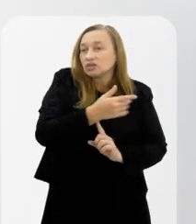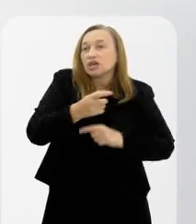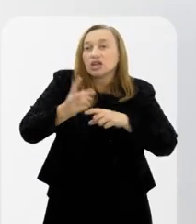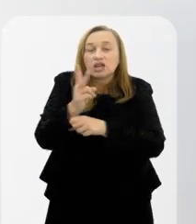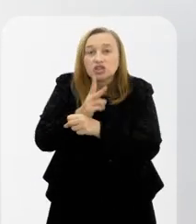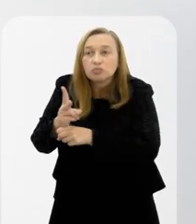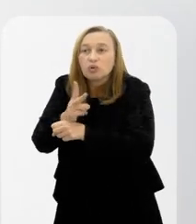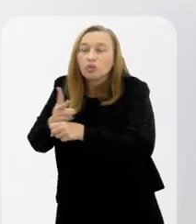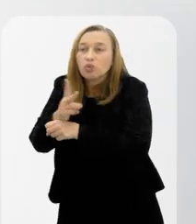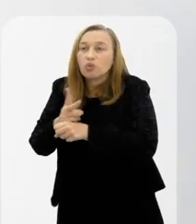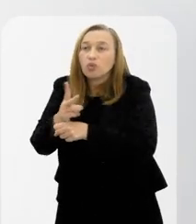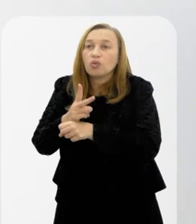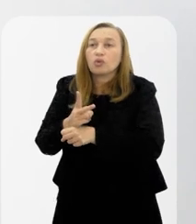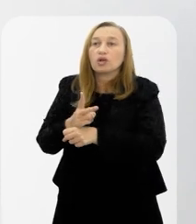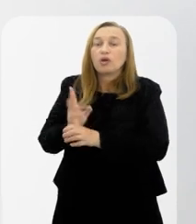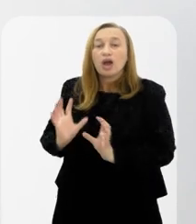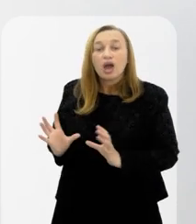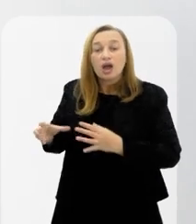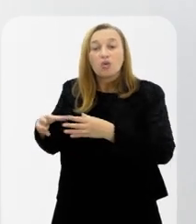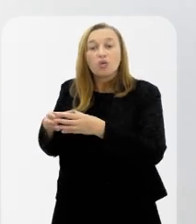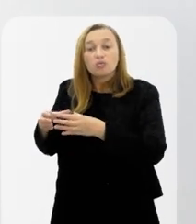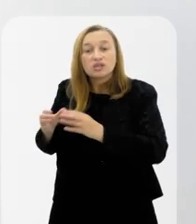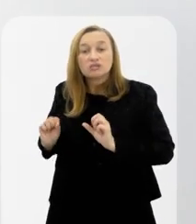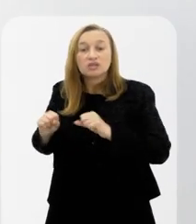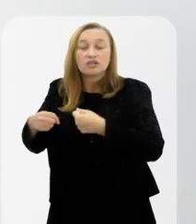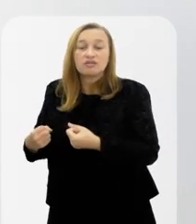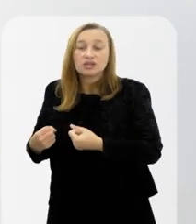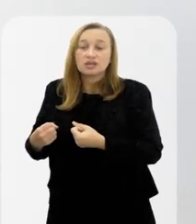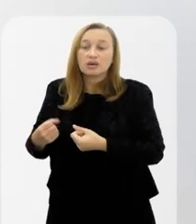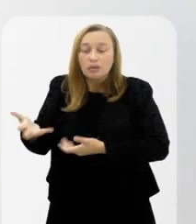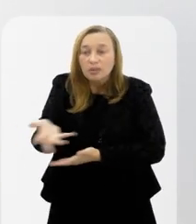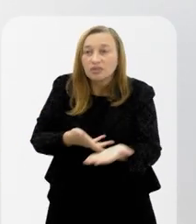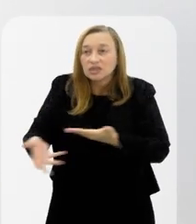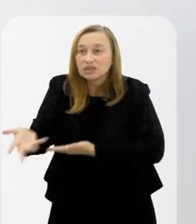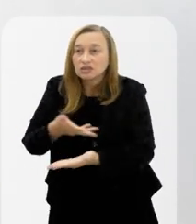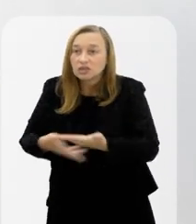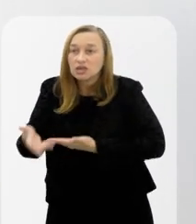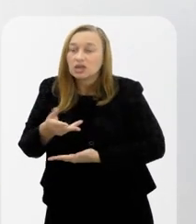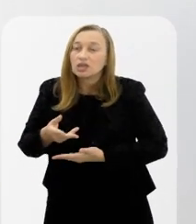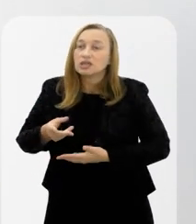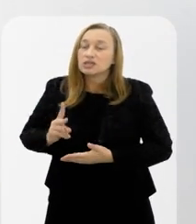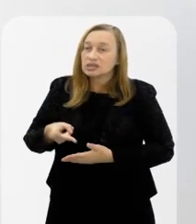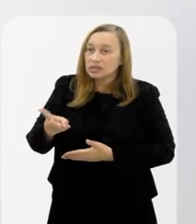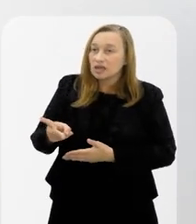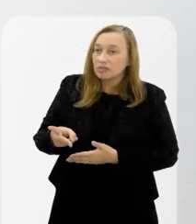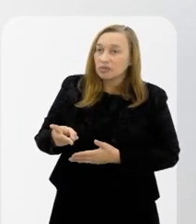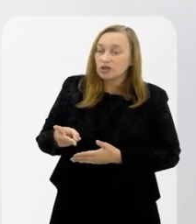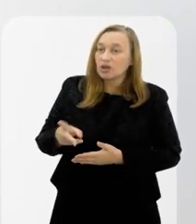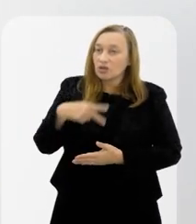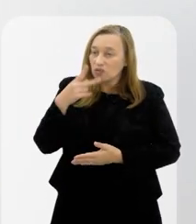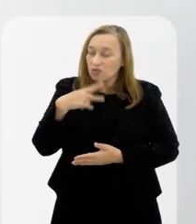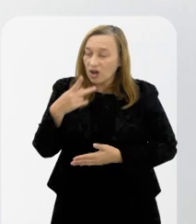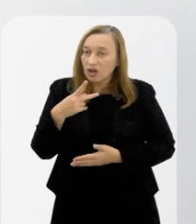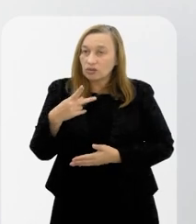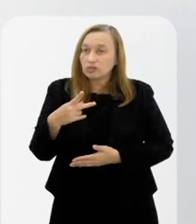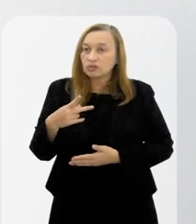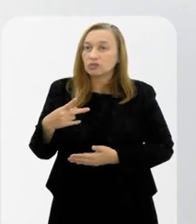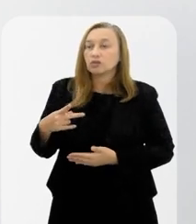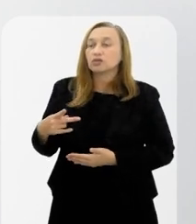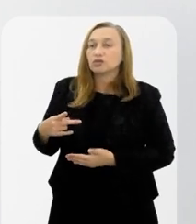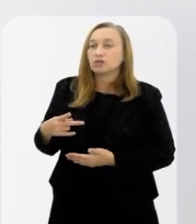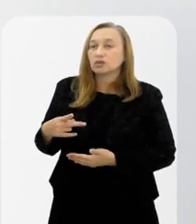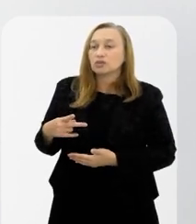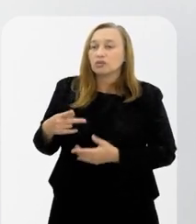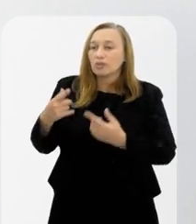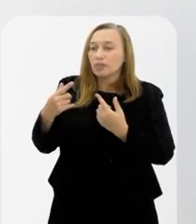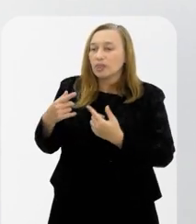procuram aqui então comissão para fazer esse essa essa interlocução um exemplo sempre que eu dou é de um conciliador que me me